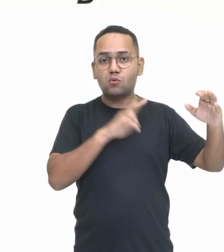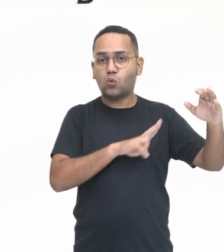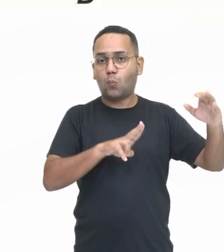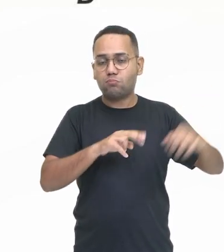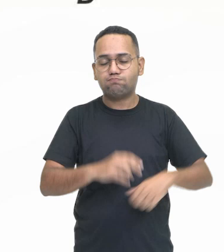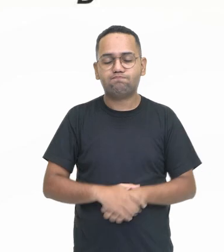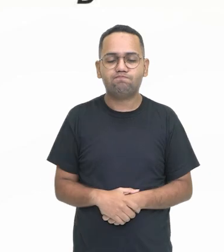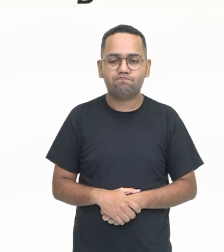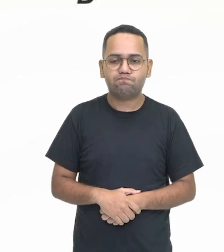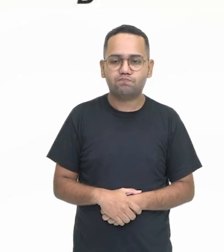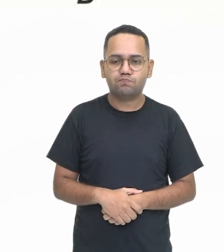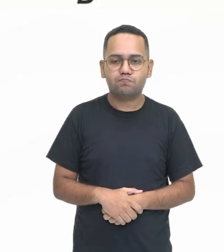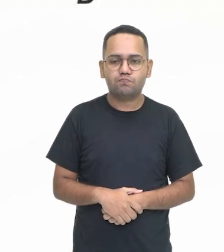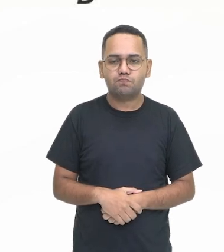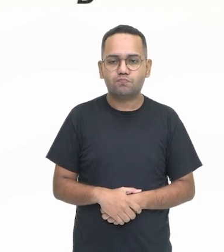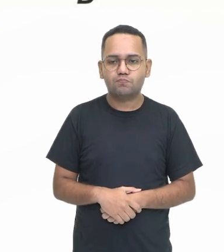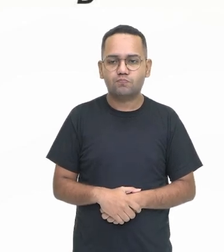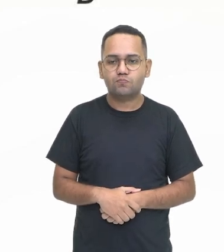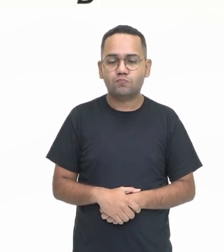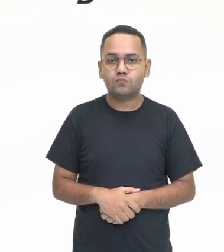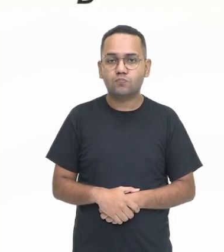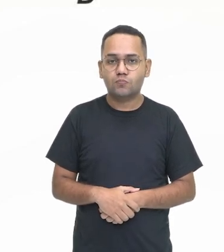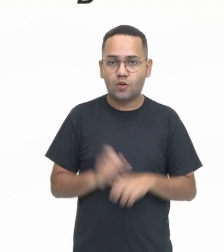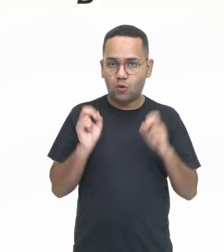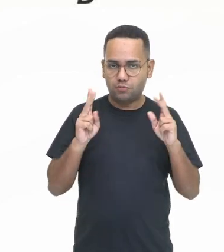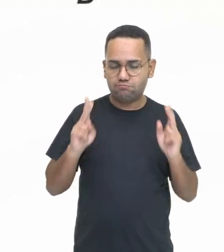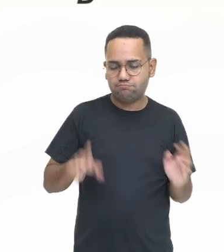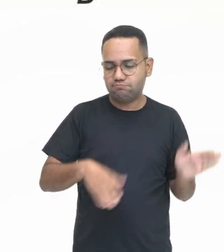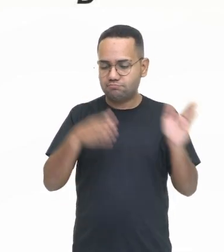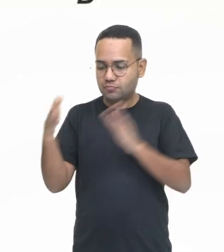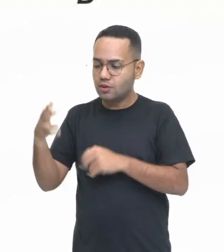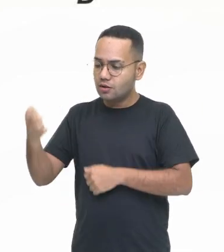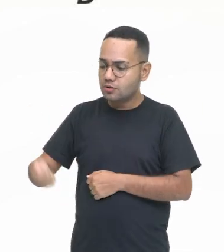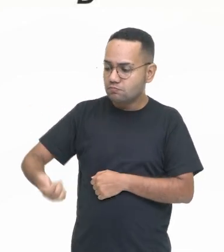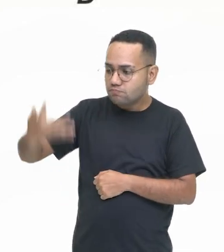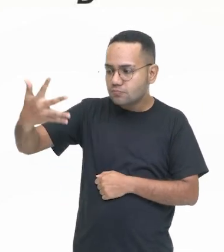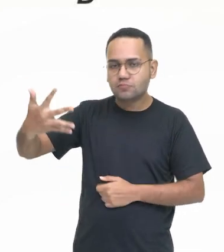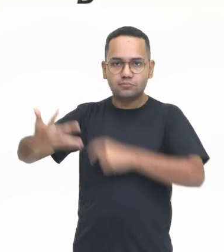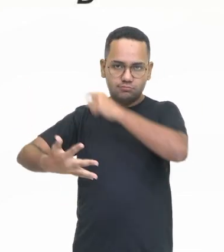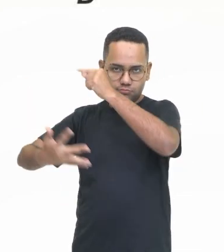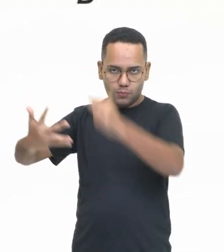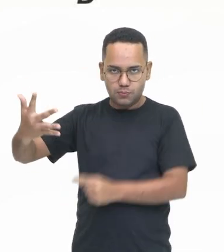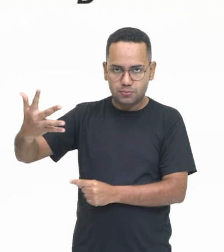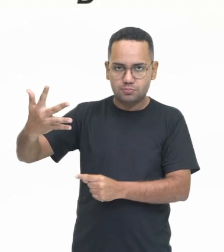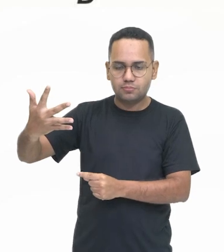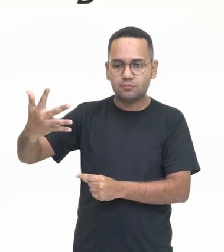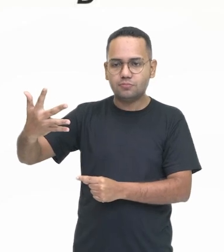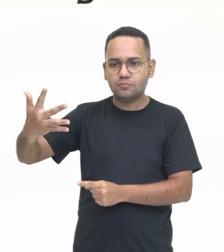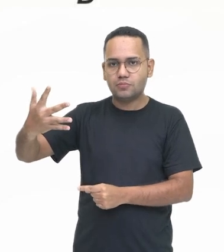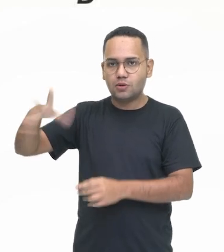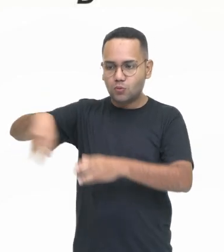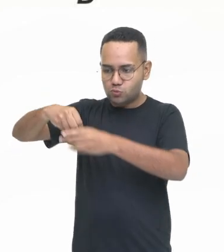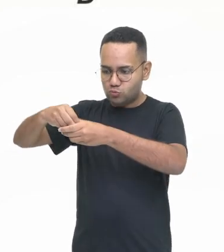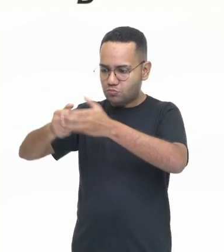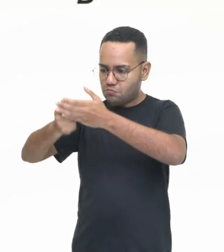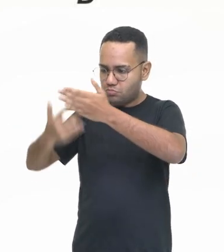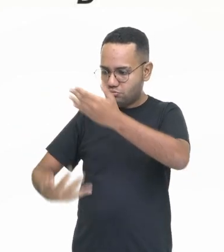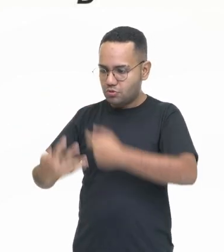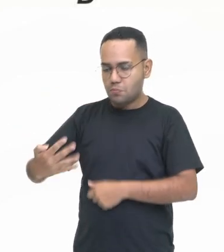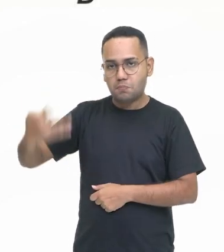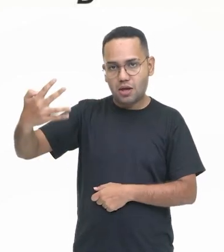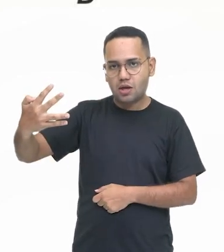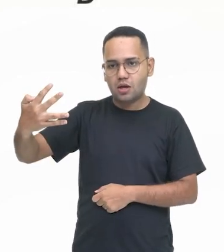No conjunto B, todos os elementos pertencentes ao conjunto B nós chamamos